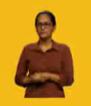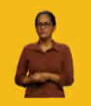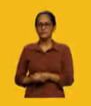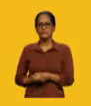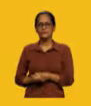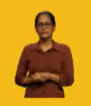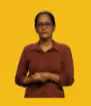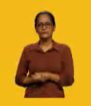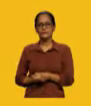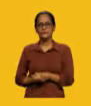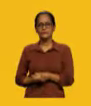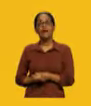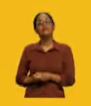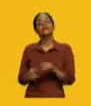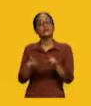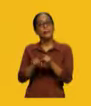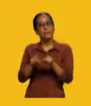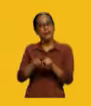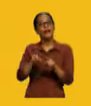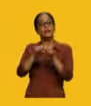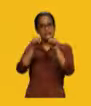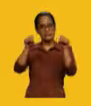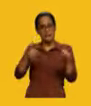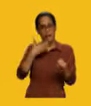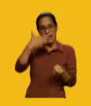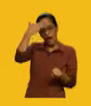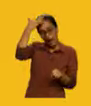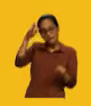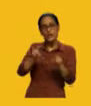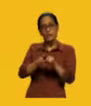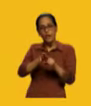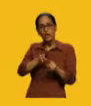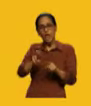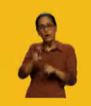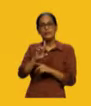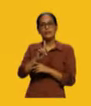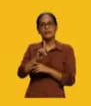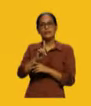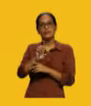de sistema decimal. Por que ele é chamado de sistema decimal?